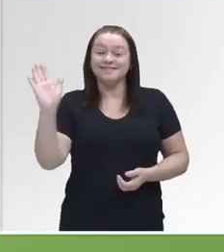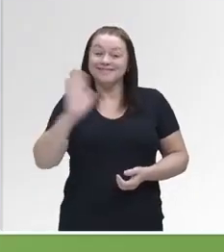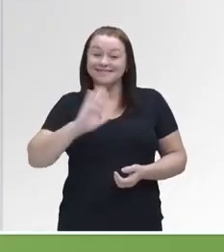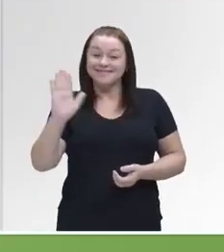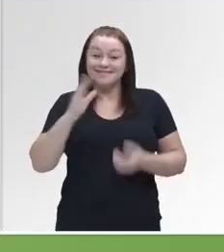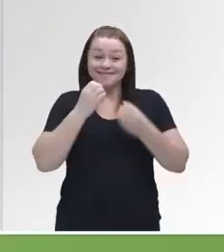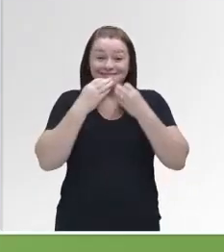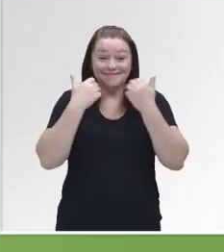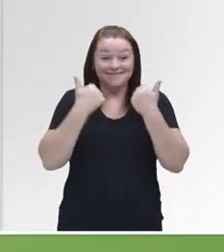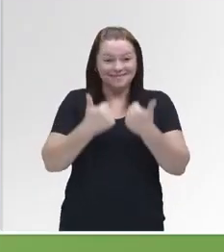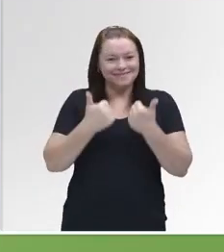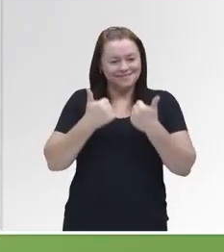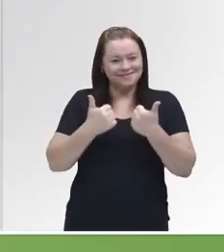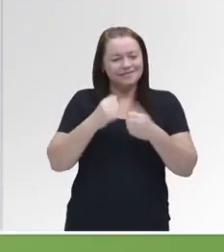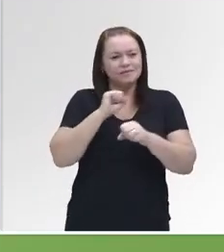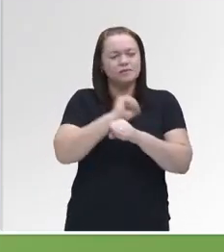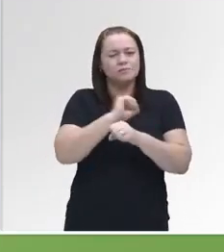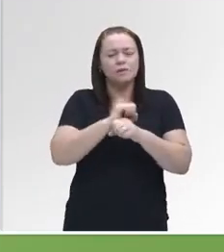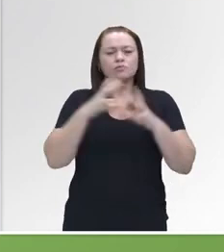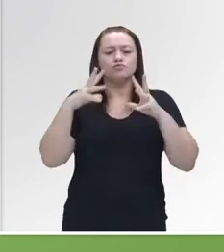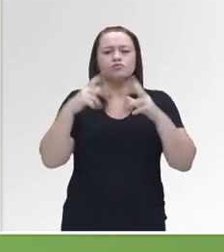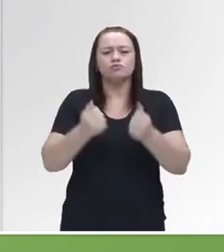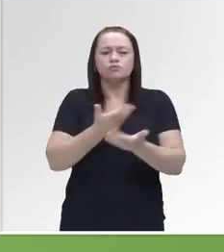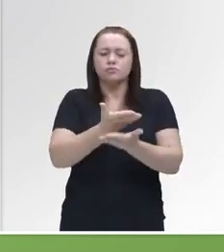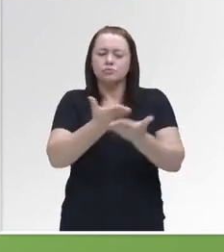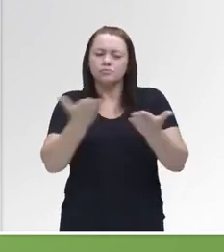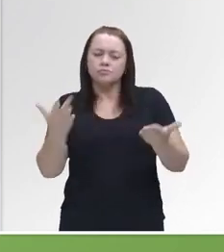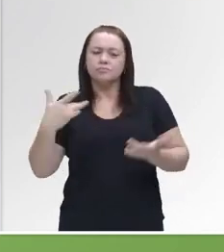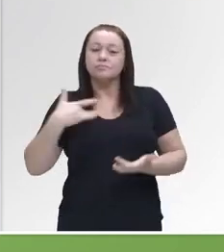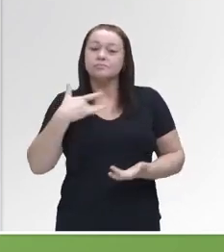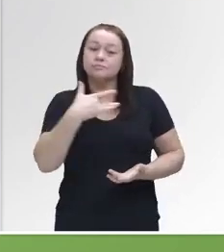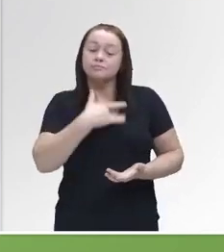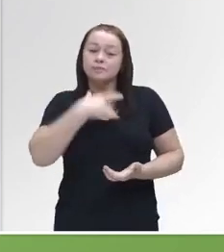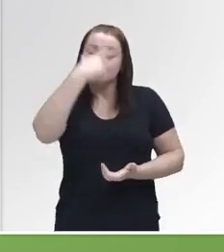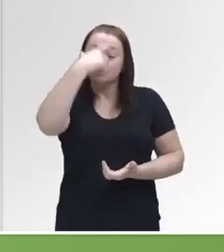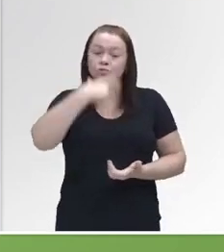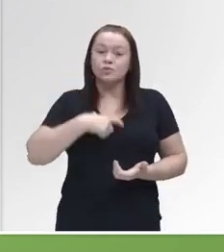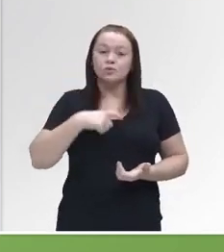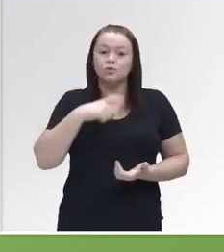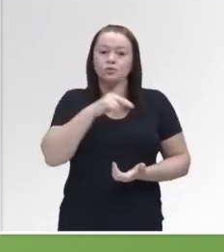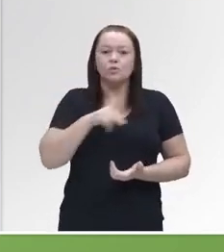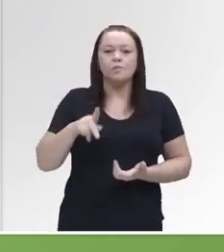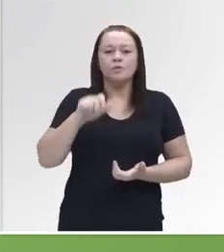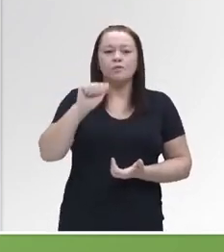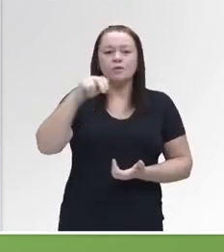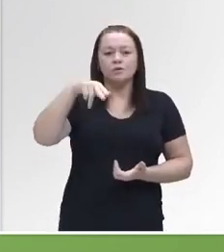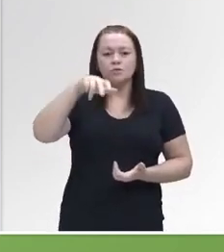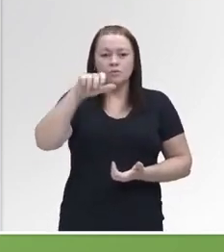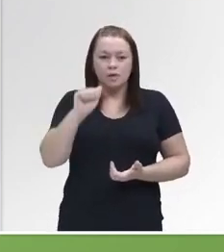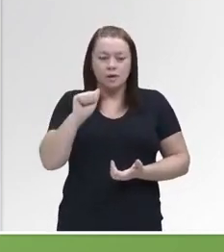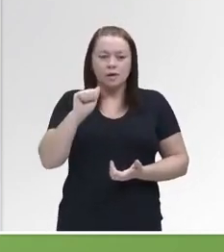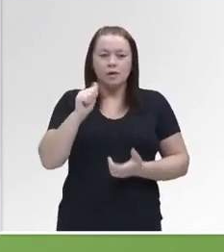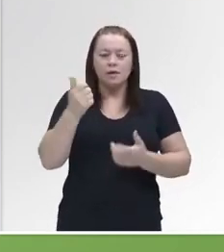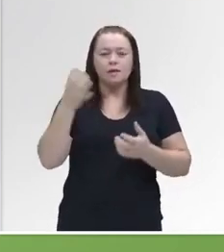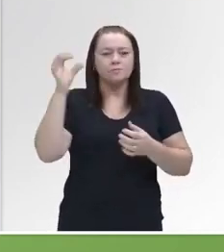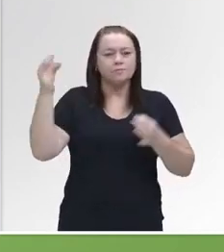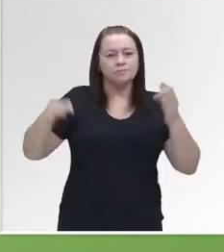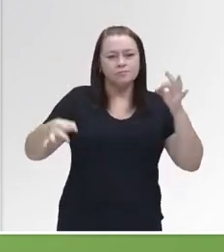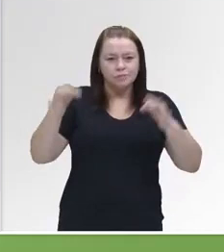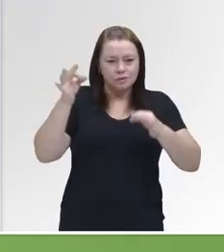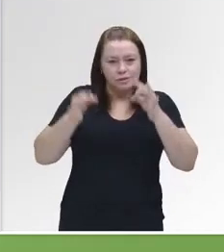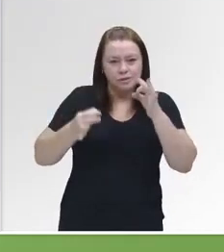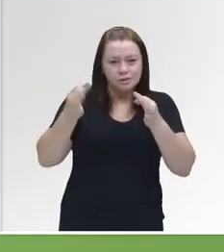Olá, tudo bem? Espero que todos estejam com saúde. Sou a professora Ana Lúcia Barros, de Ciências. Eu